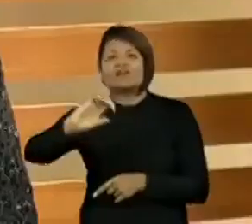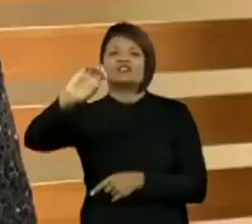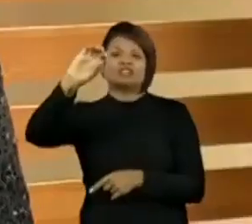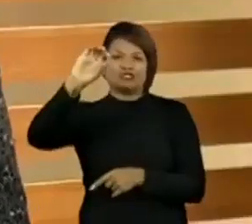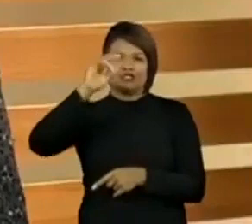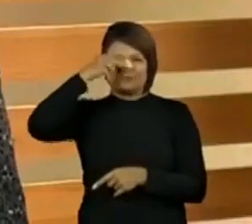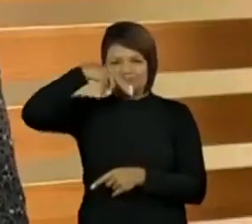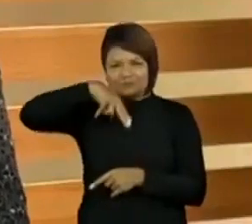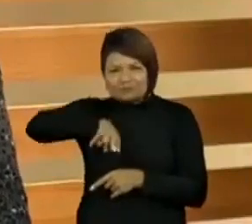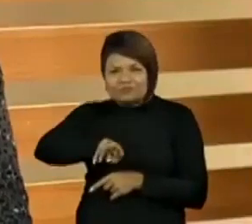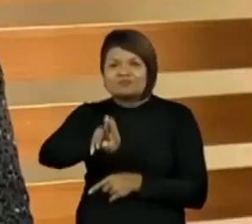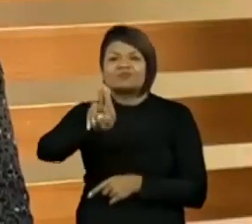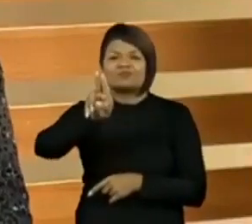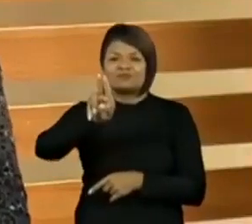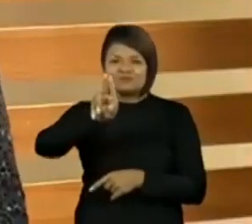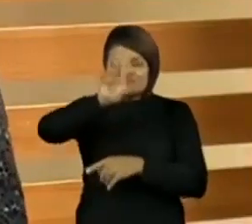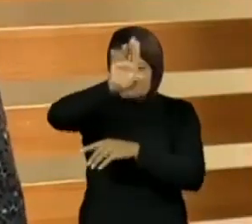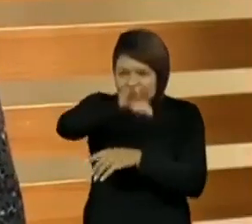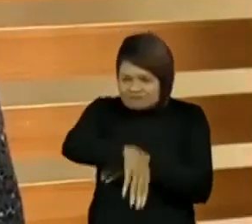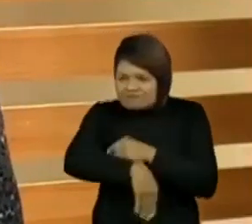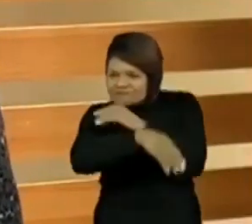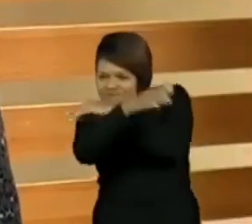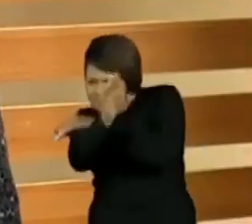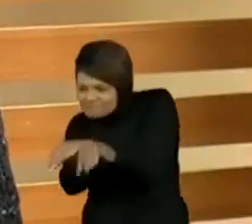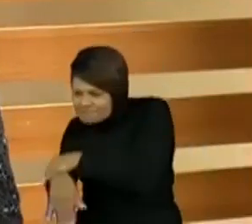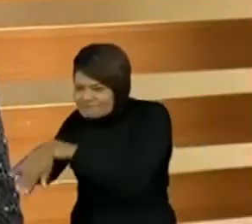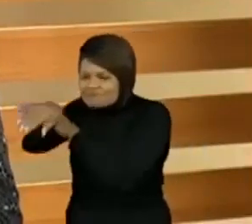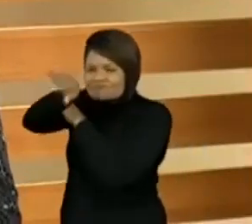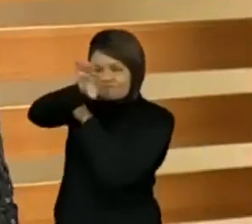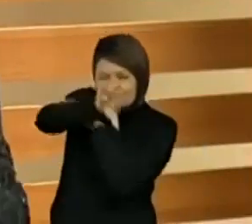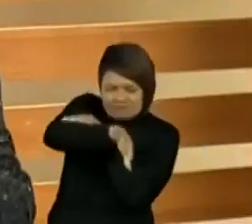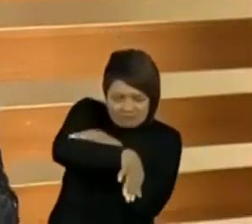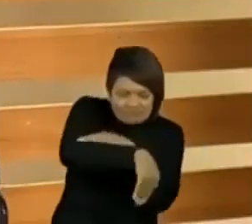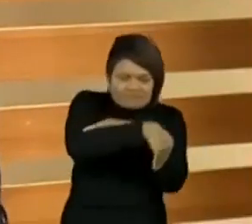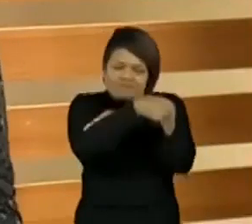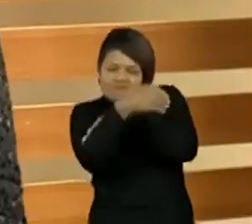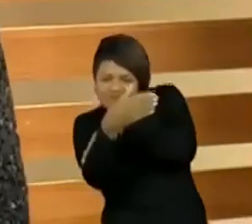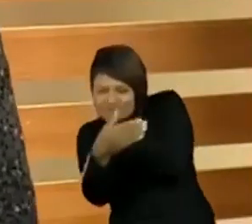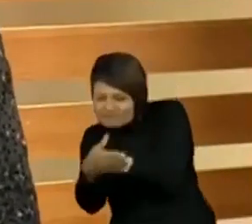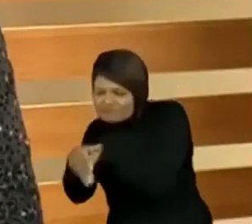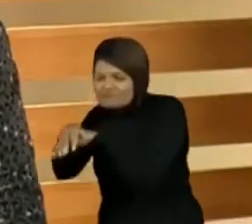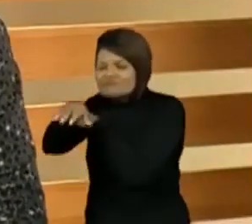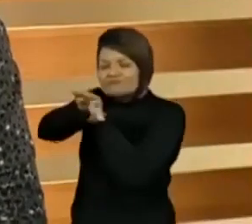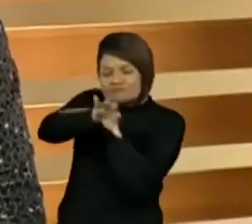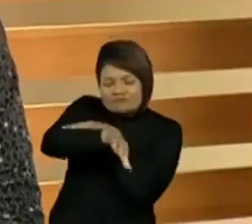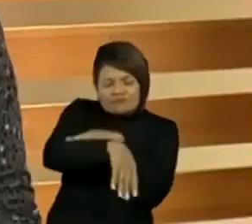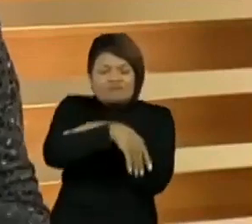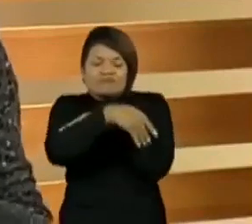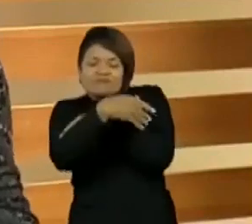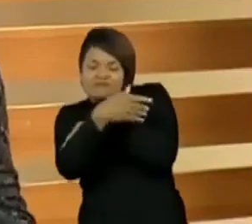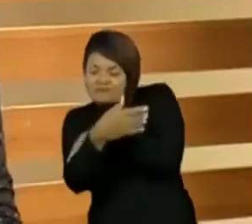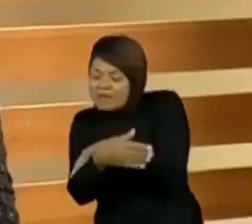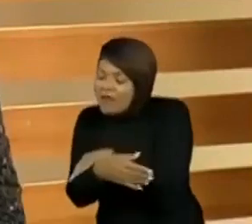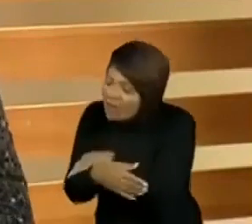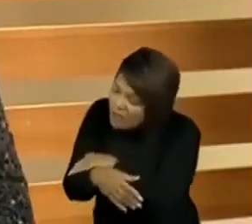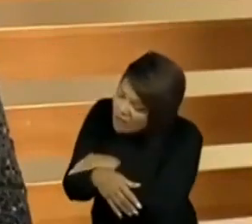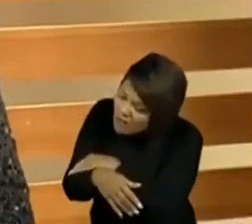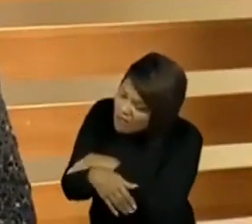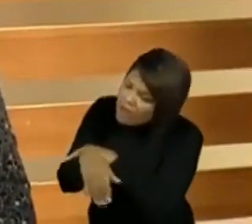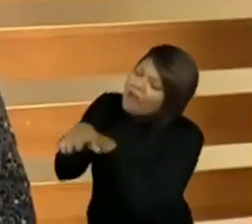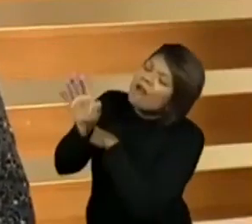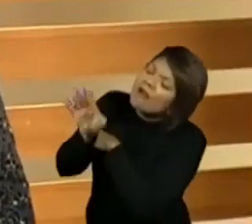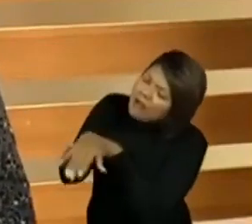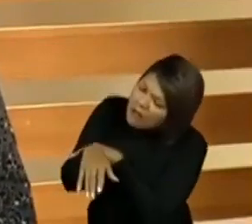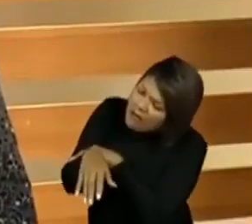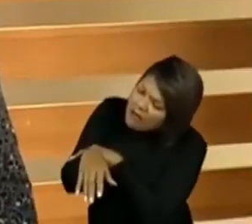como ele era muito gentil, parou para cumprimentá-la e ela contou da sua angústia, pois ele perguntou por que ela estava